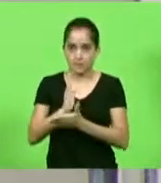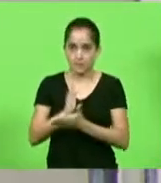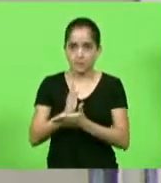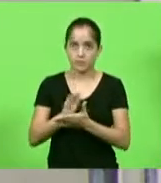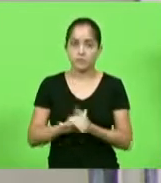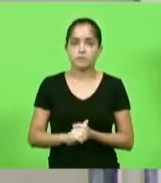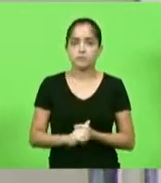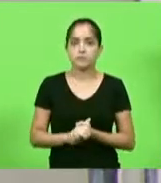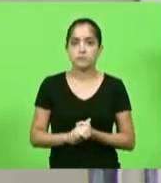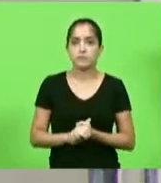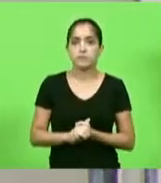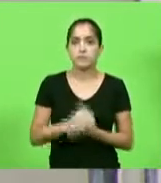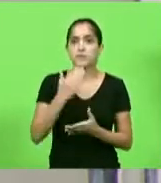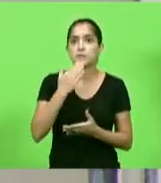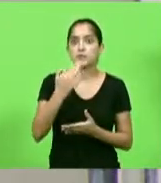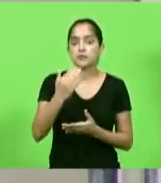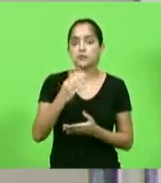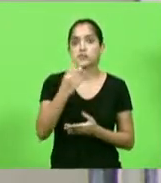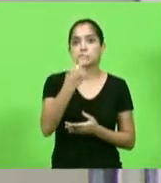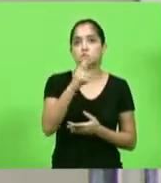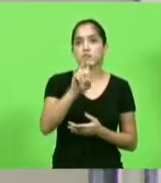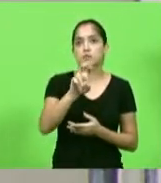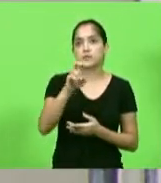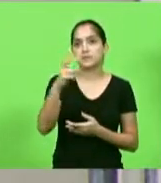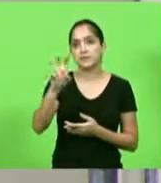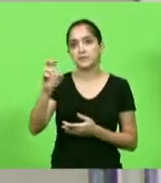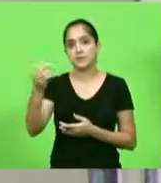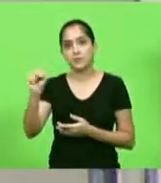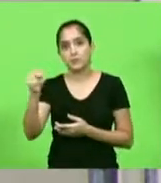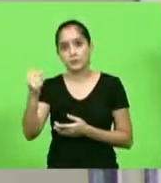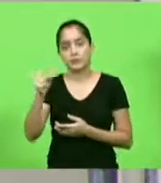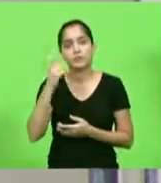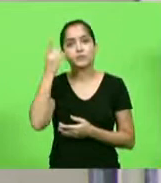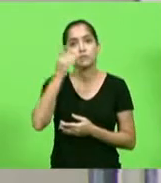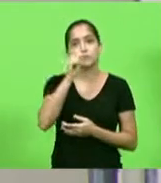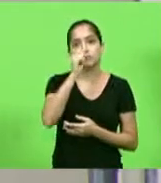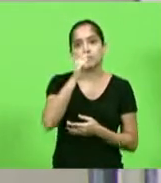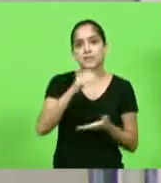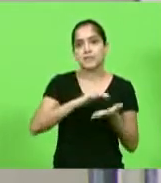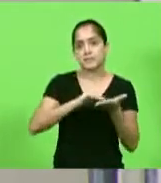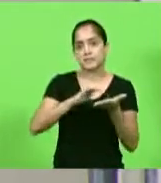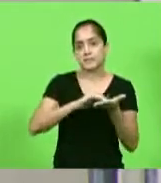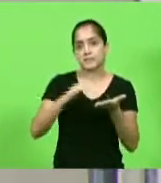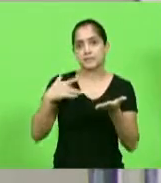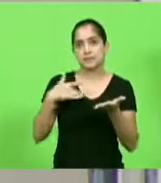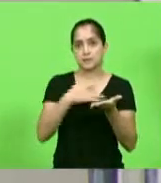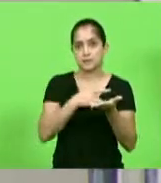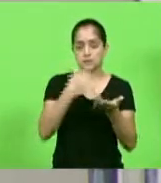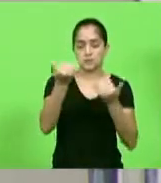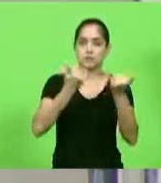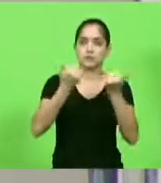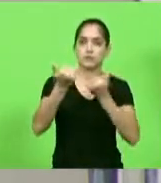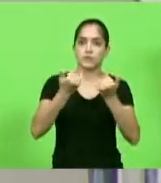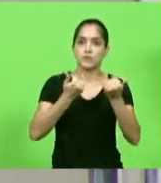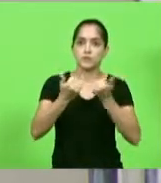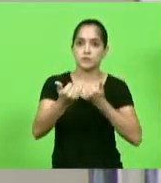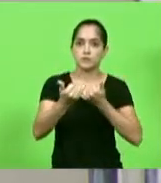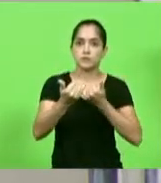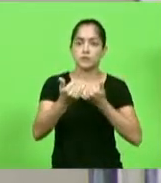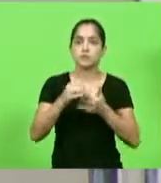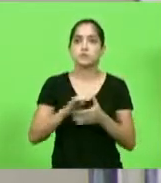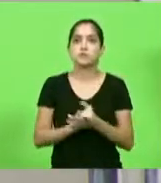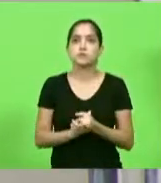Aprovado por unanimidade. Pedido de informação, 258, autor do deputado João Amin, solicitando ao secretário do Estado da Saúde, informações acerca da